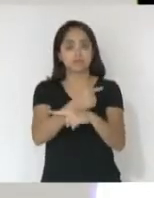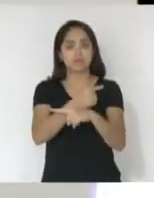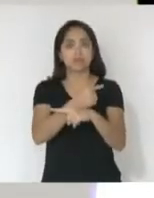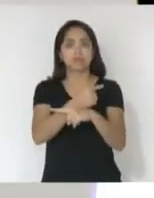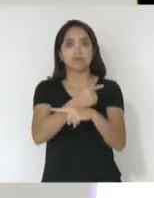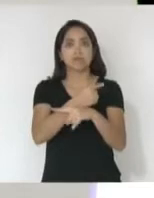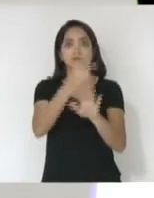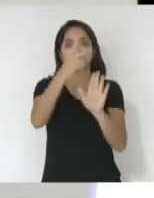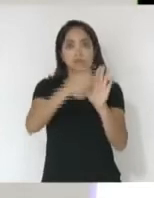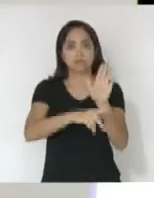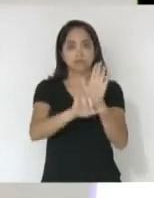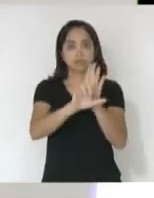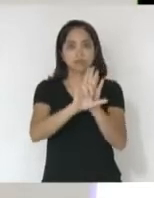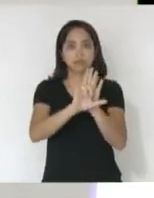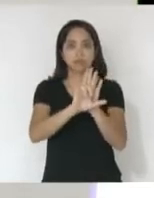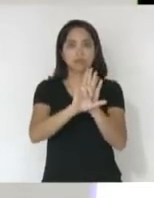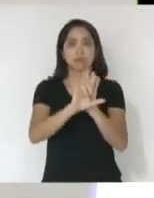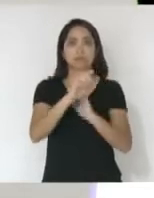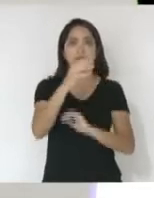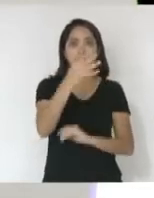aos projetos de lei números